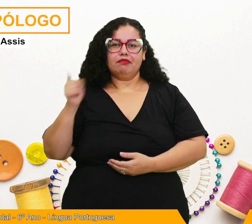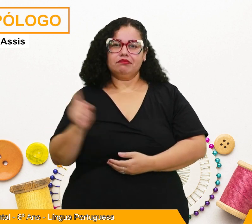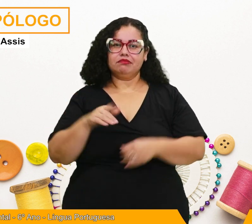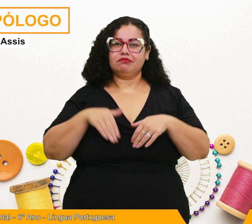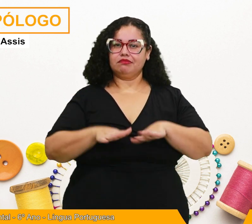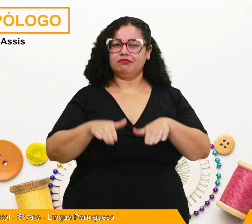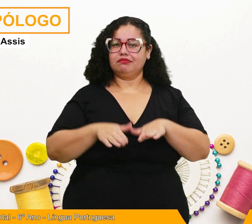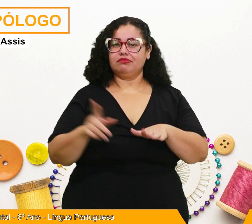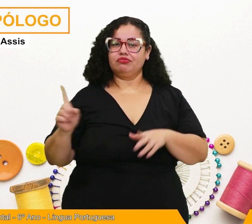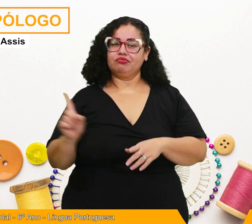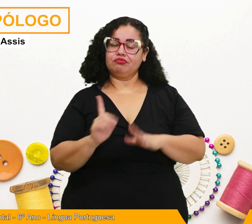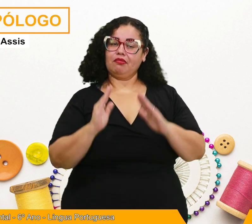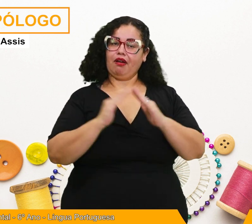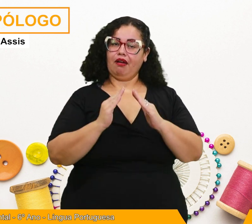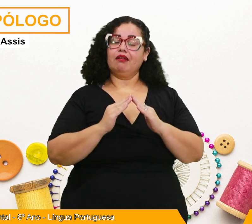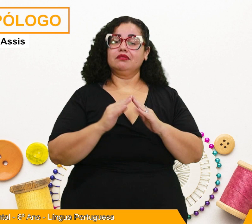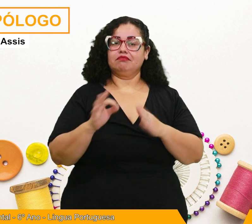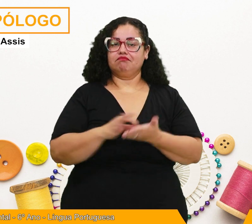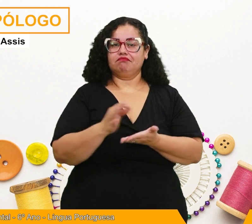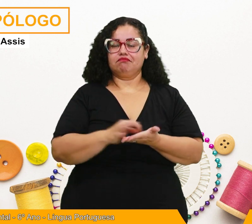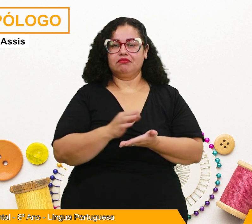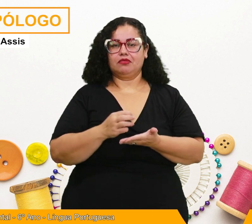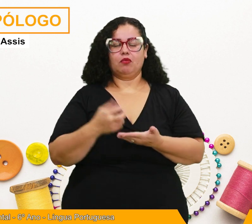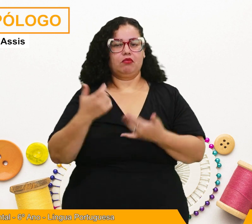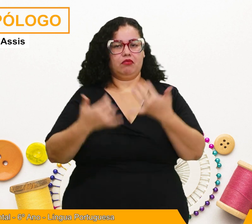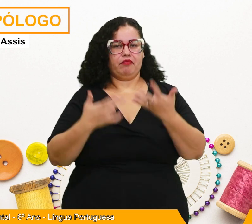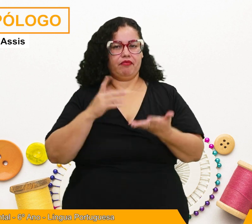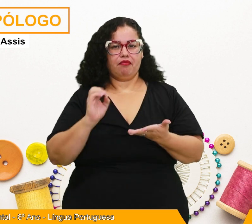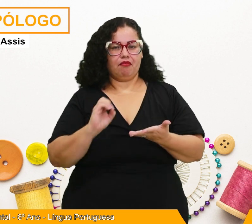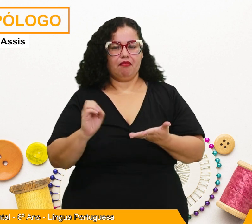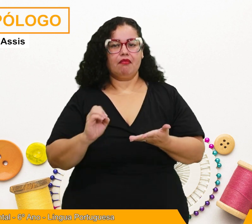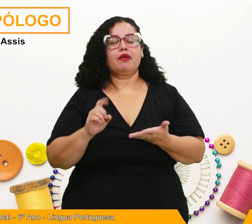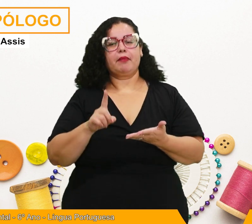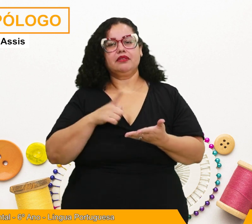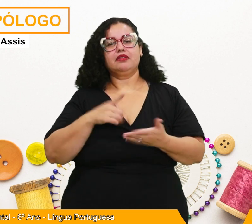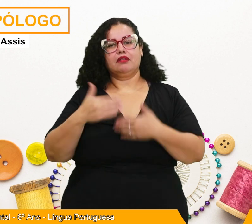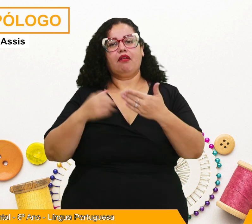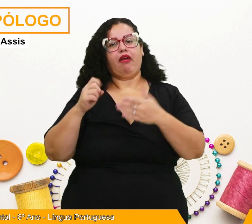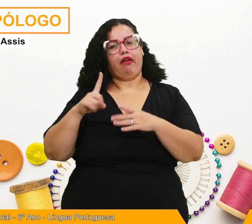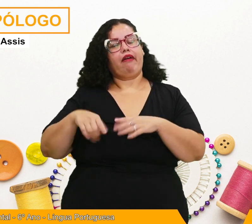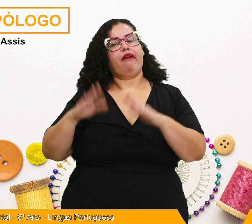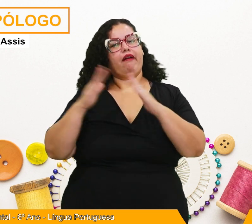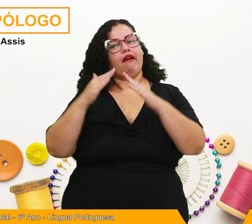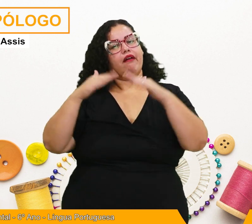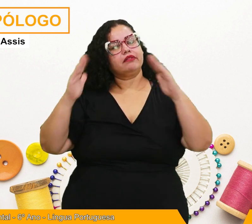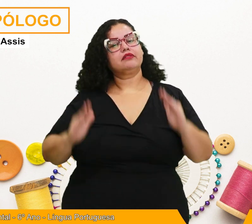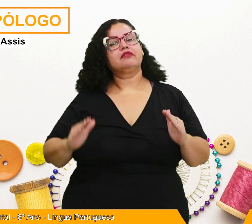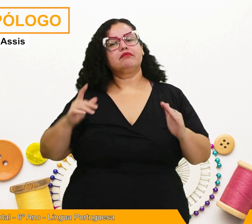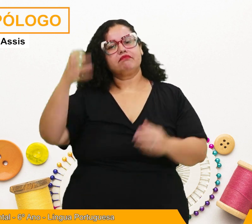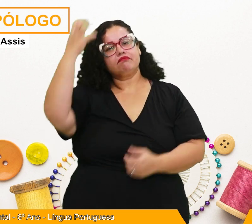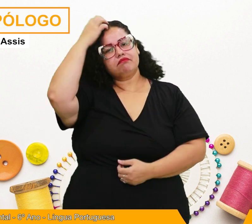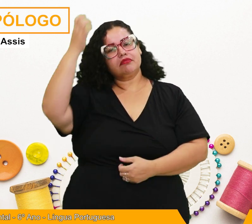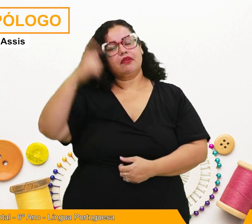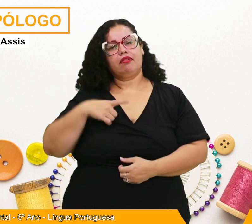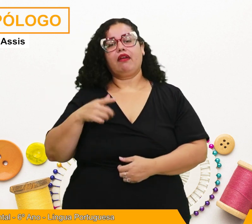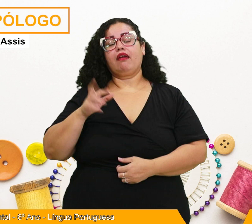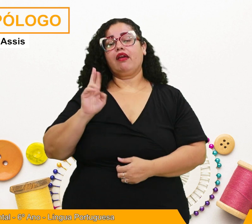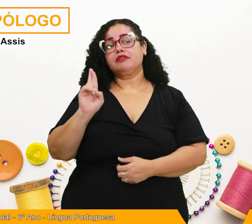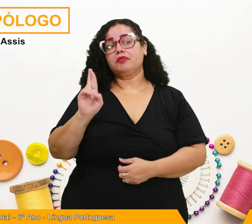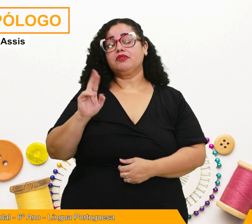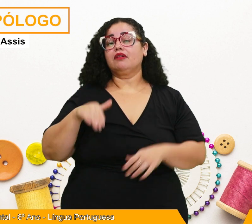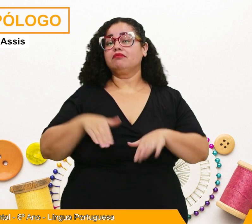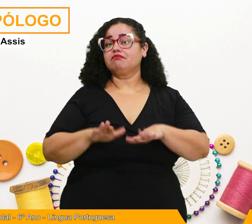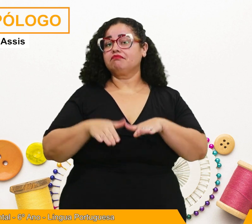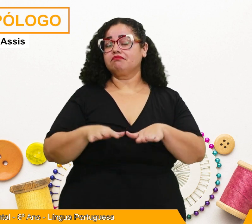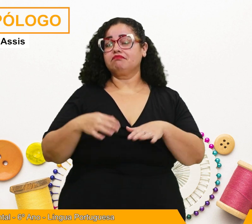chegou à casa da baronesa. Não sei se disse que isto se passava em uma casa de baronesa, que tinha a modista ao pé